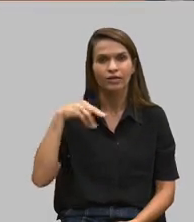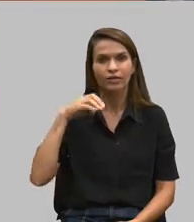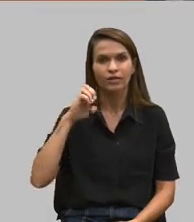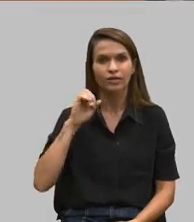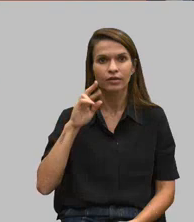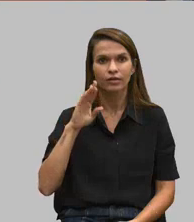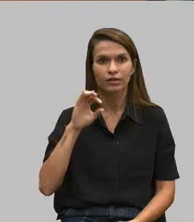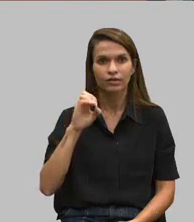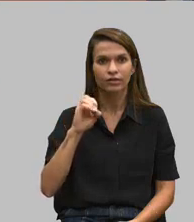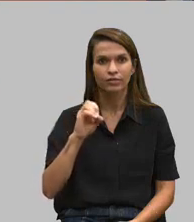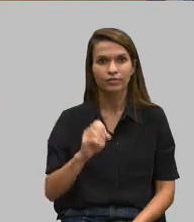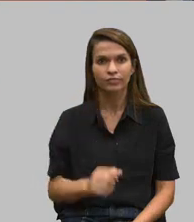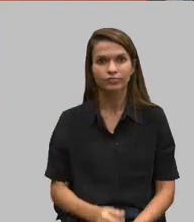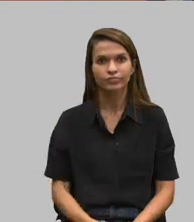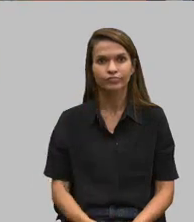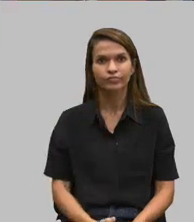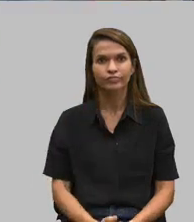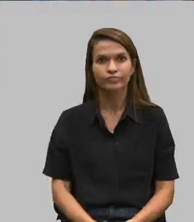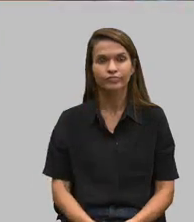tarlei